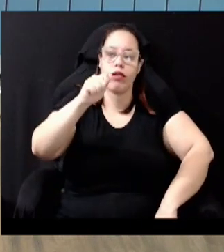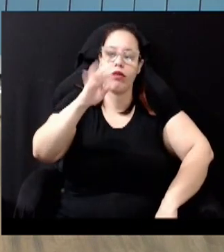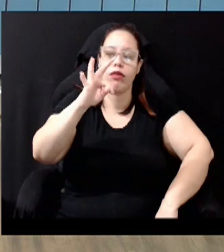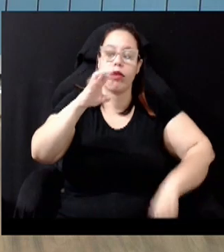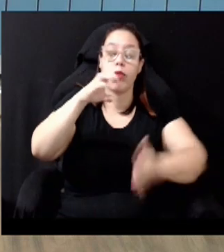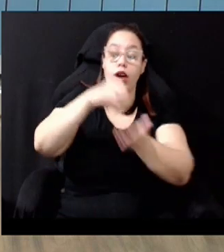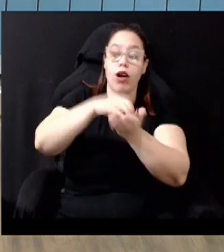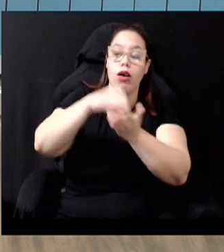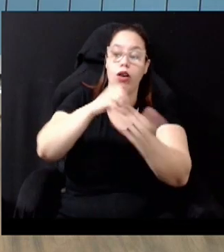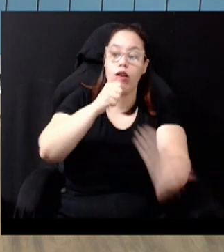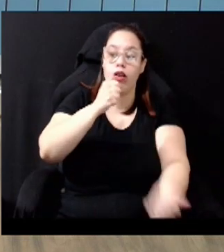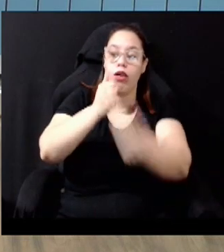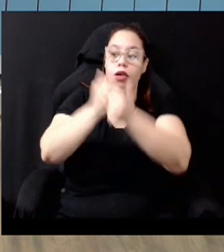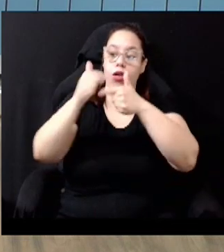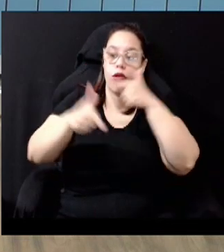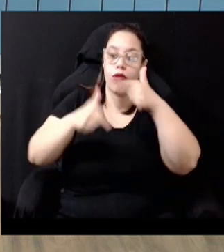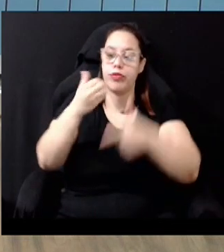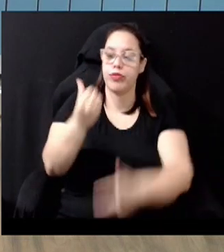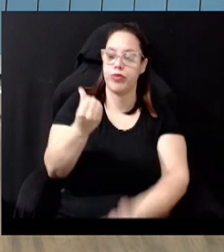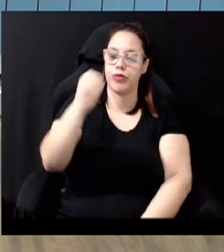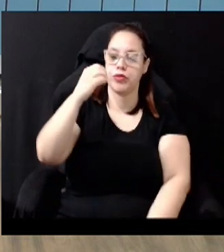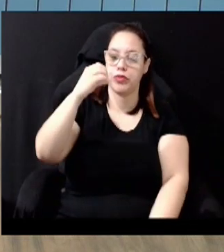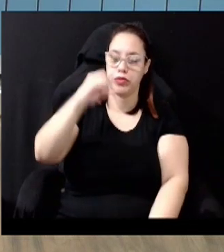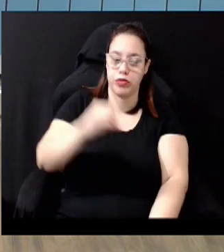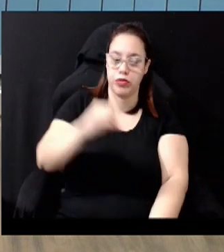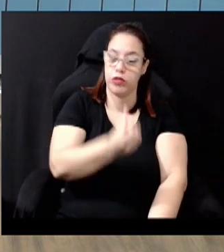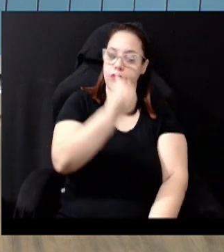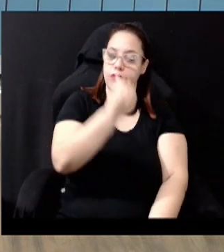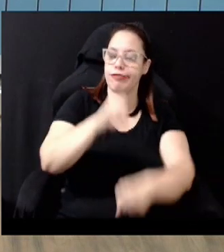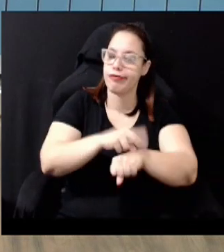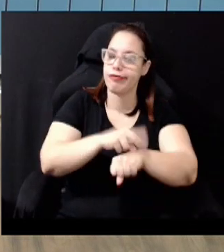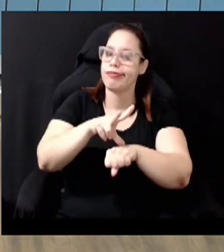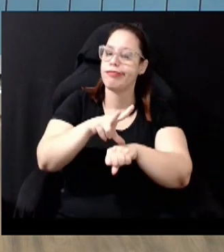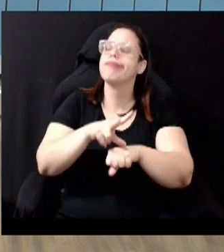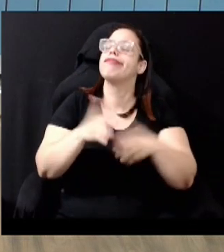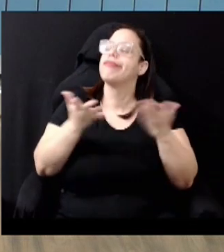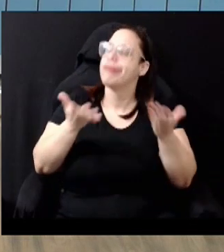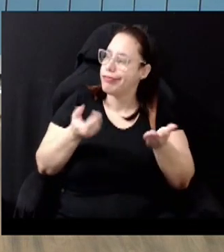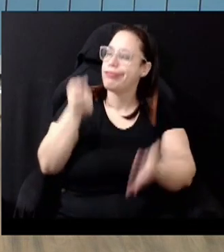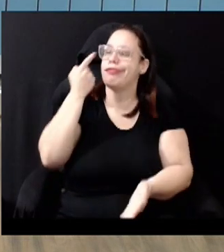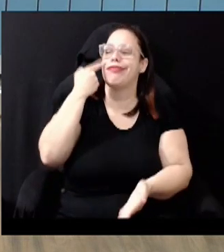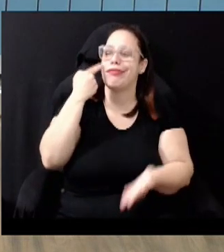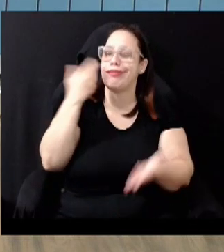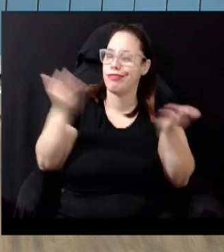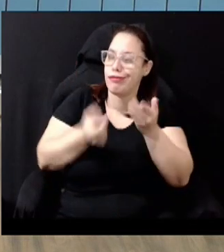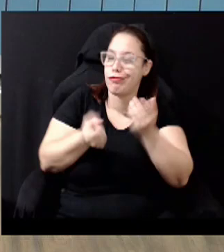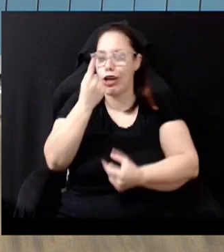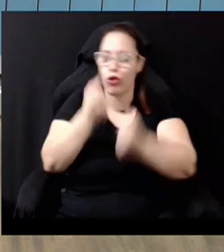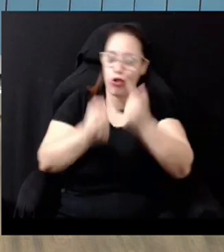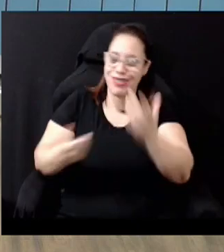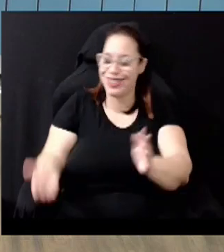com 696 vagas disponíveis. Confira agora algumas delas.